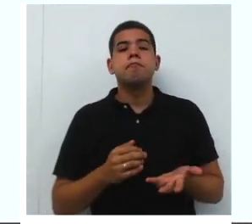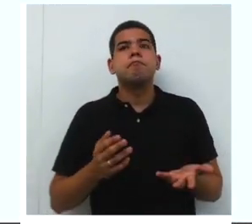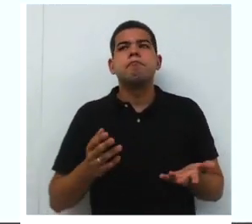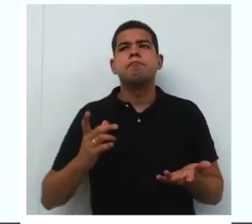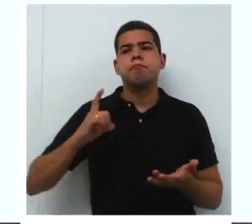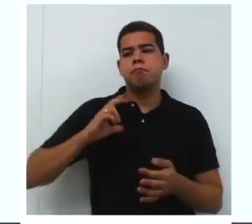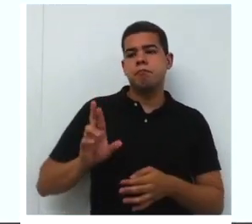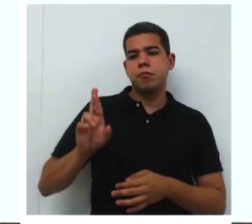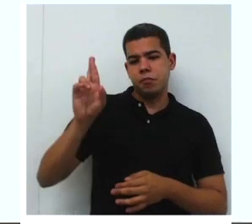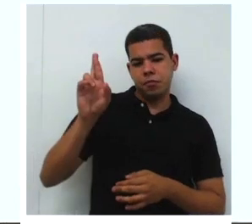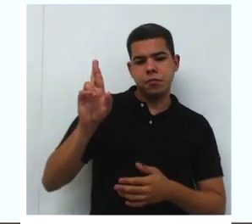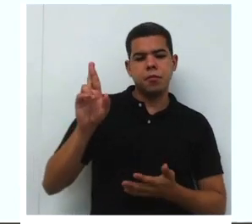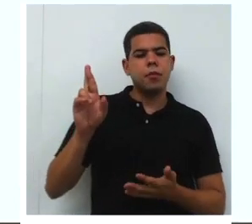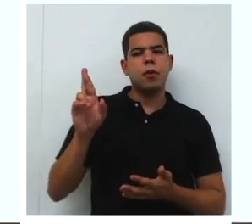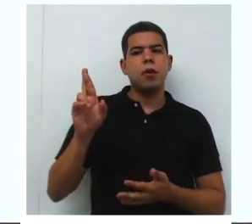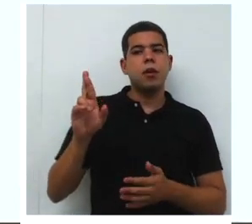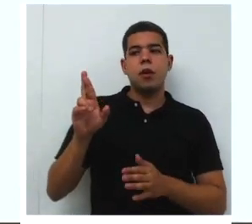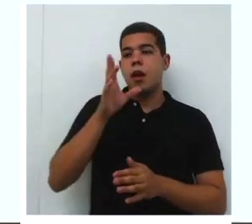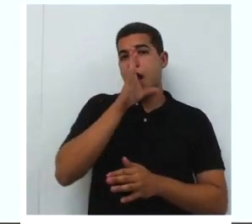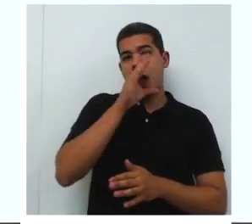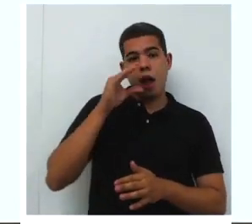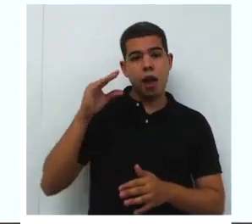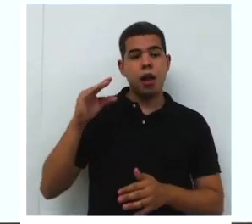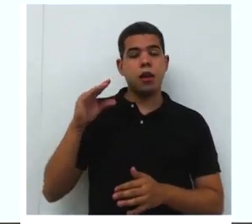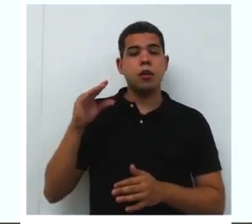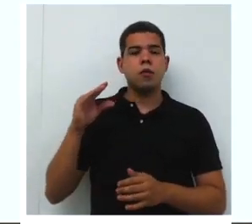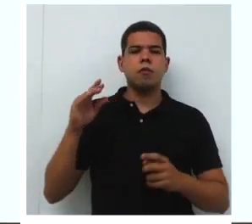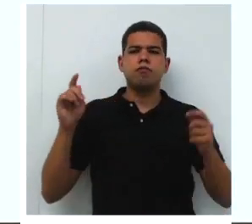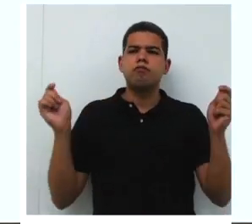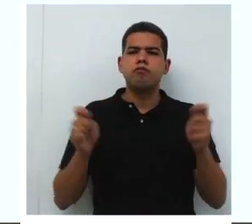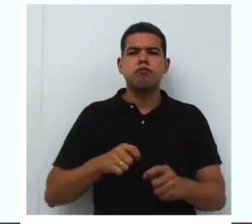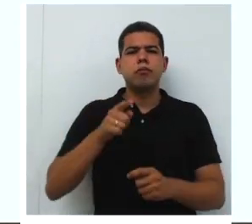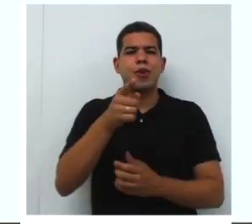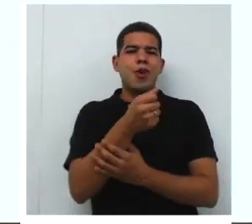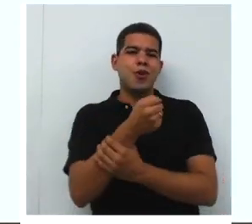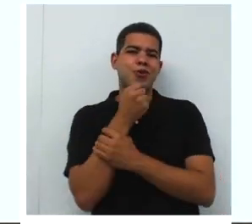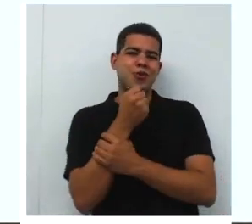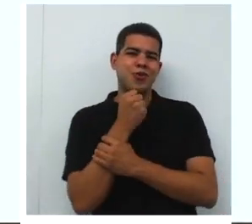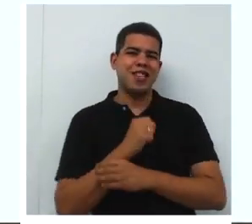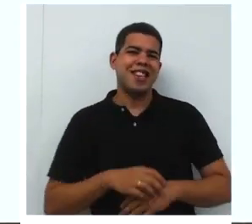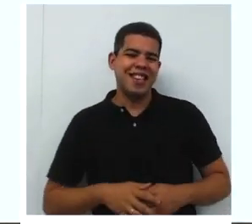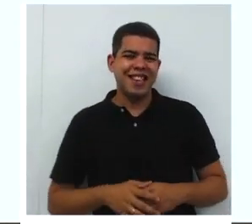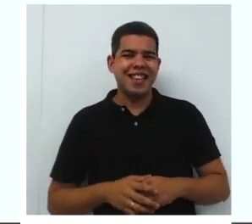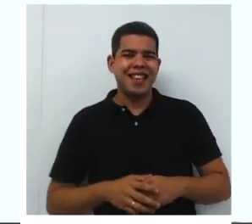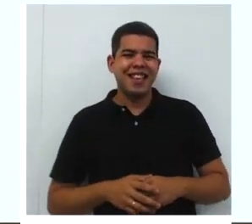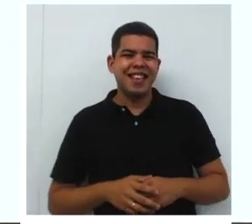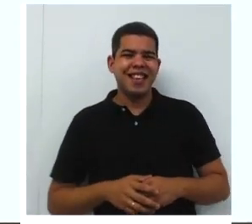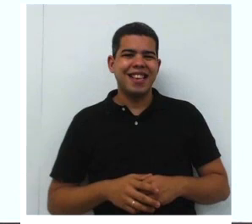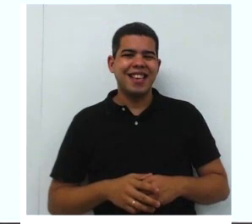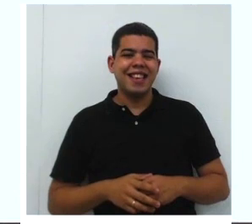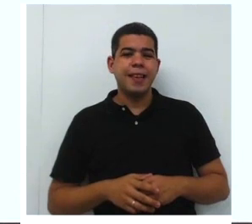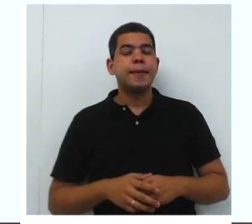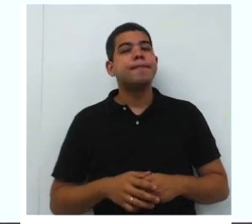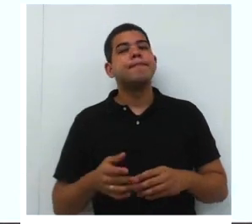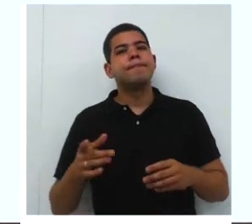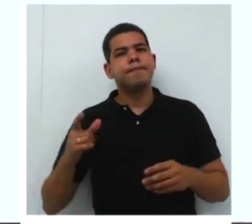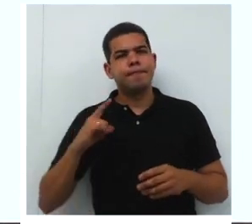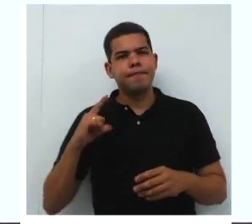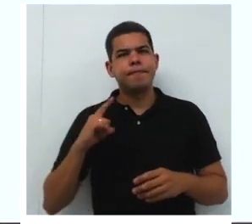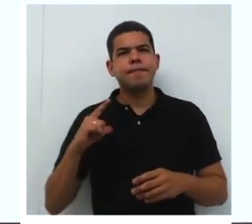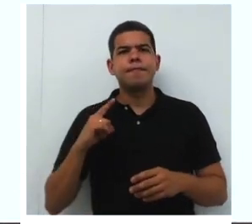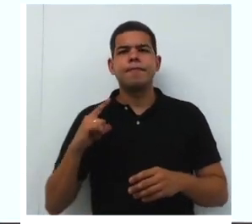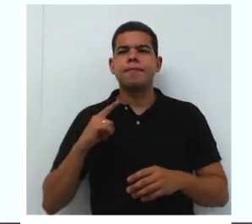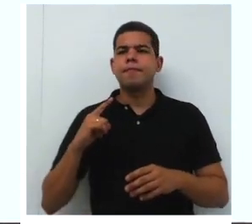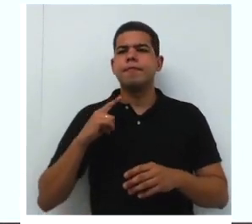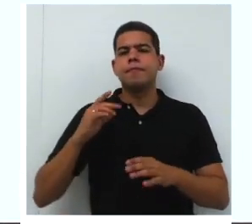exemplo, de um responsável por você, um adulto que garanta a sua segurança, e assim você vai ter um acesso